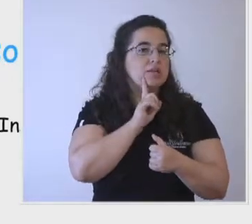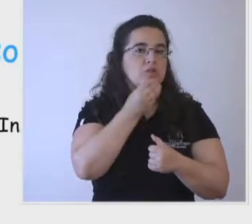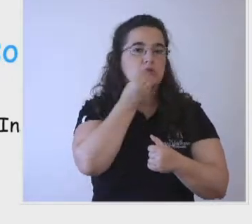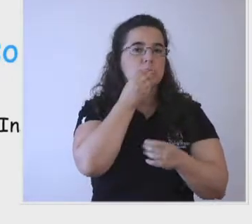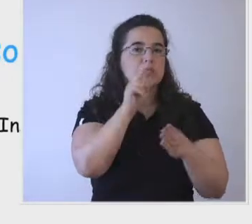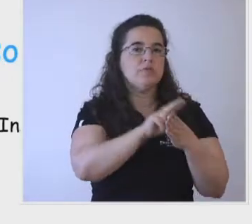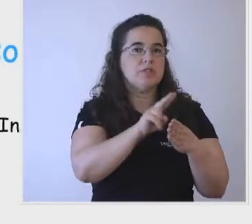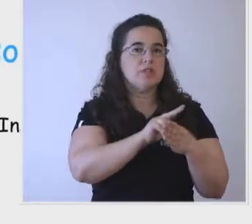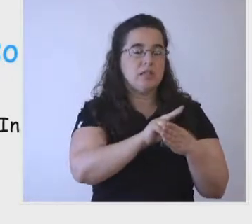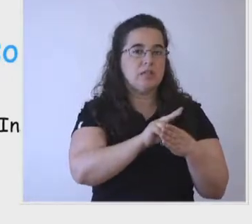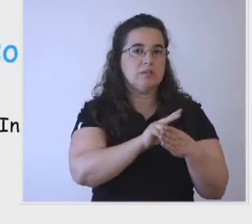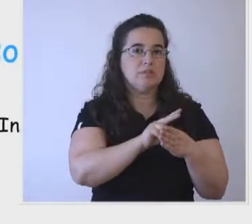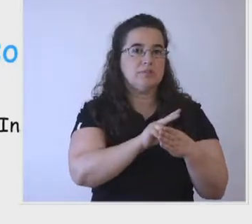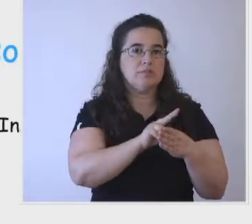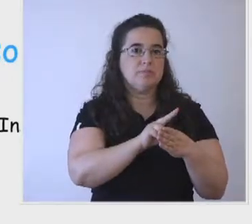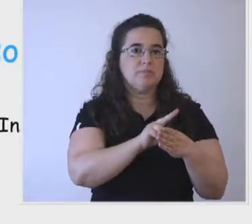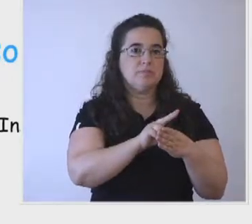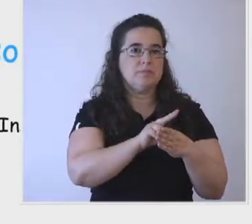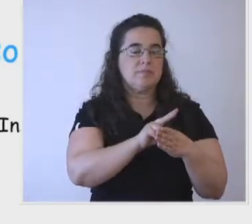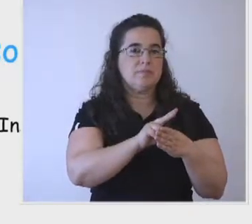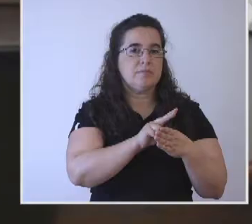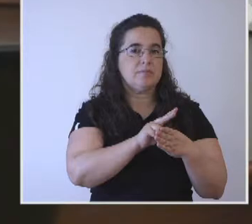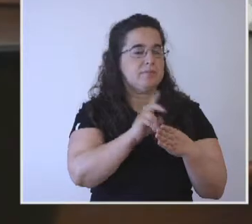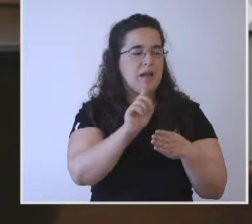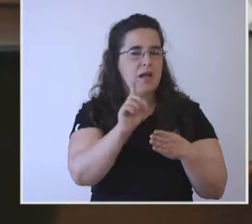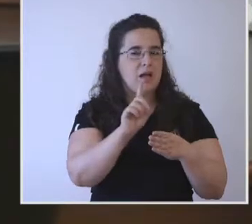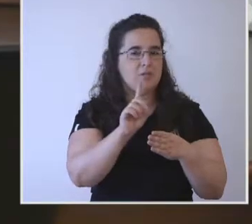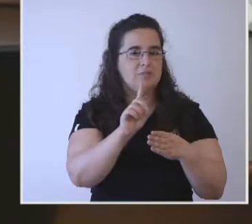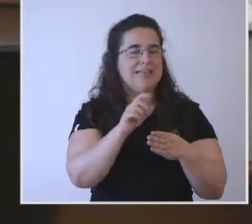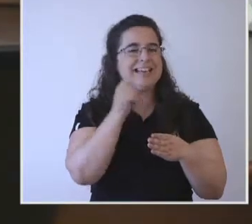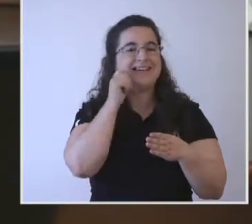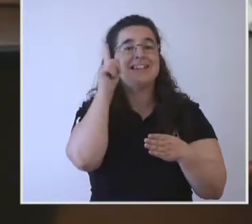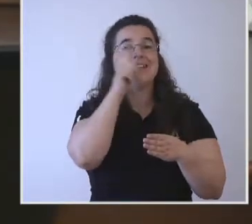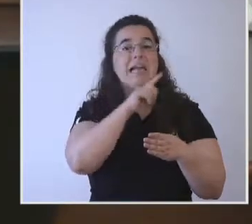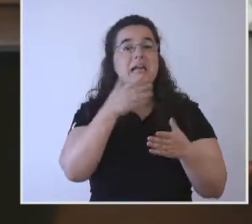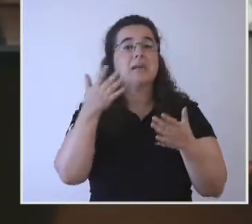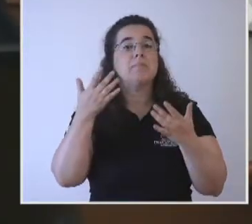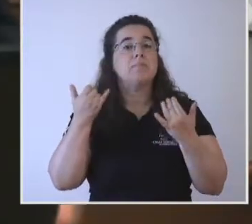Não. Aos que têm um peso abaixo